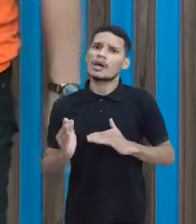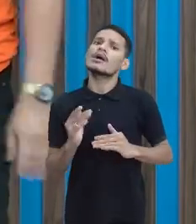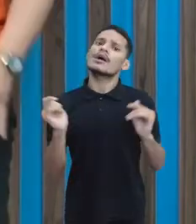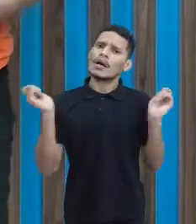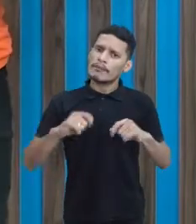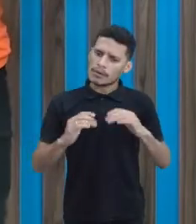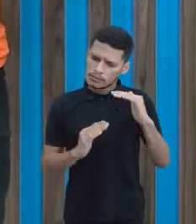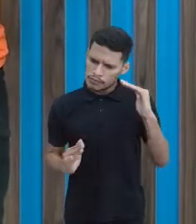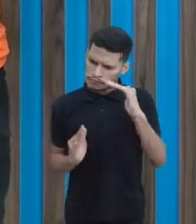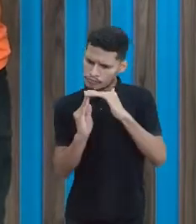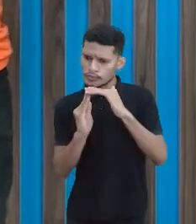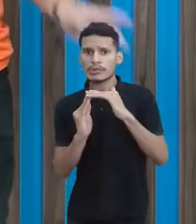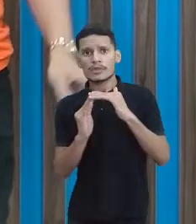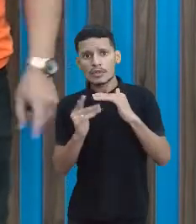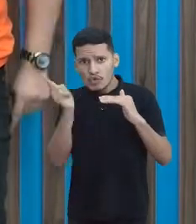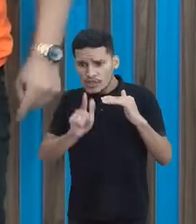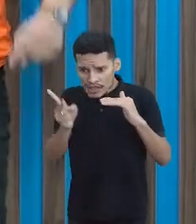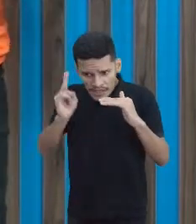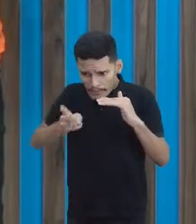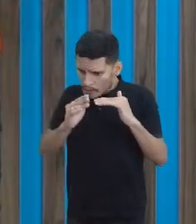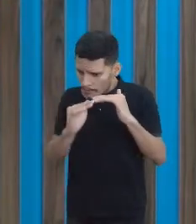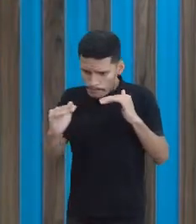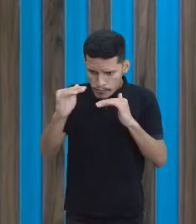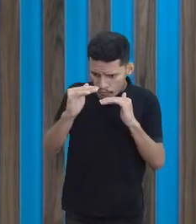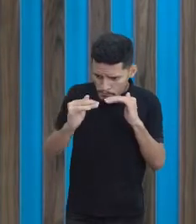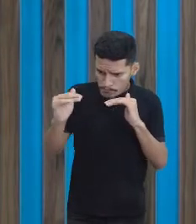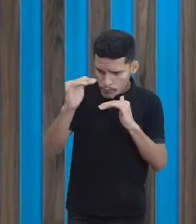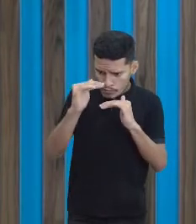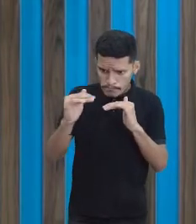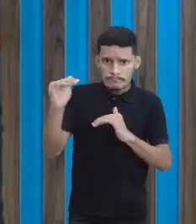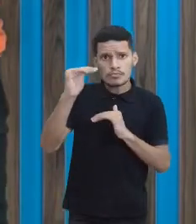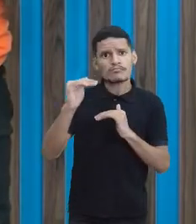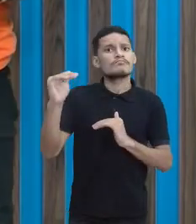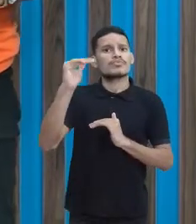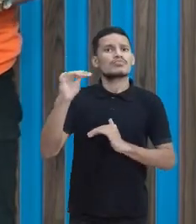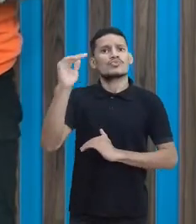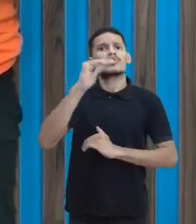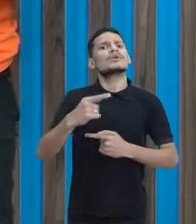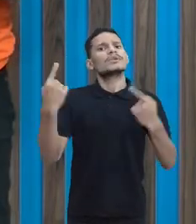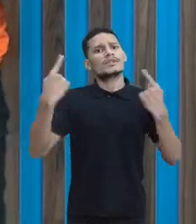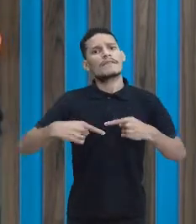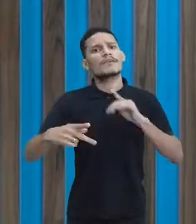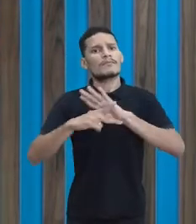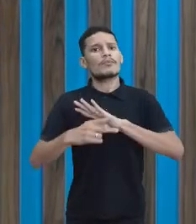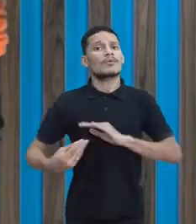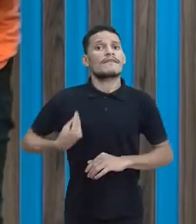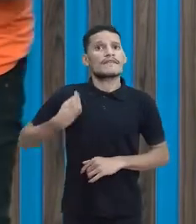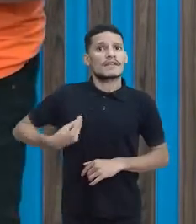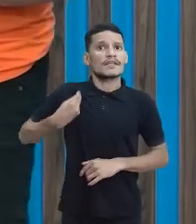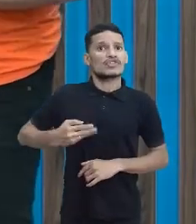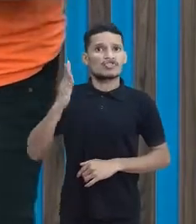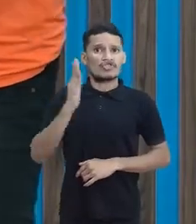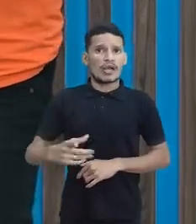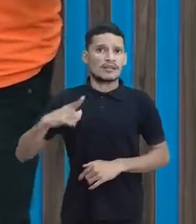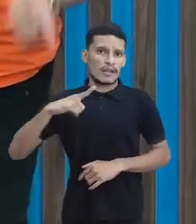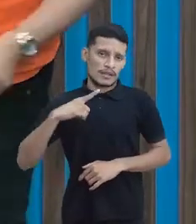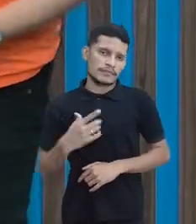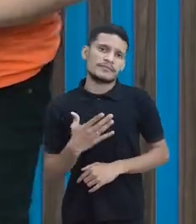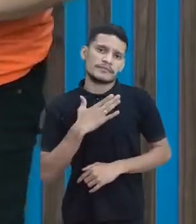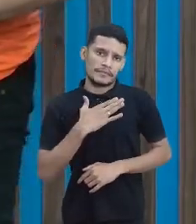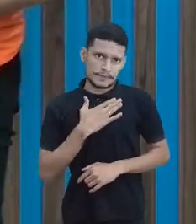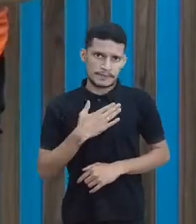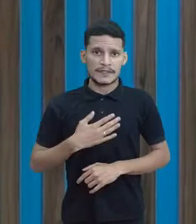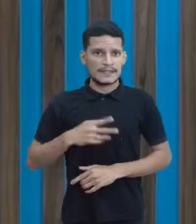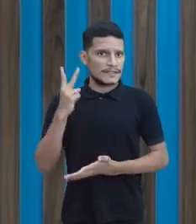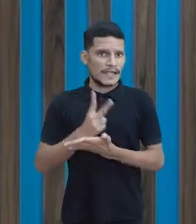conseguiu, não fique conseguindo ali sempre, vá para um nível mais difícil. Desafie-se, porque a vida faz isso conosco. All the time, todo o